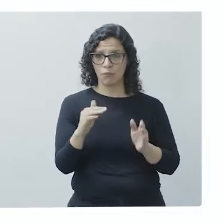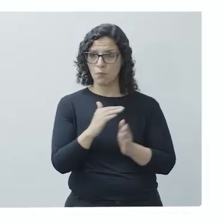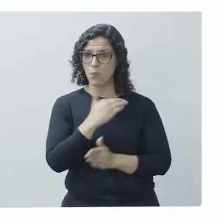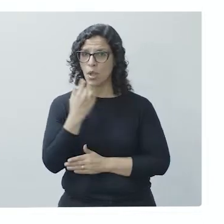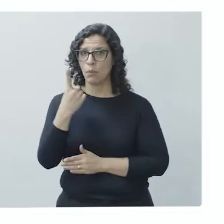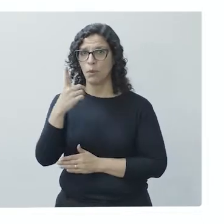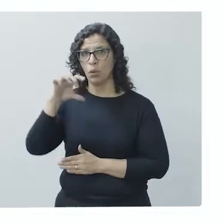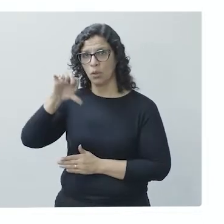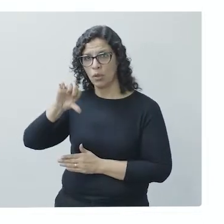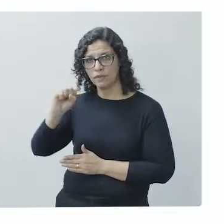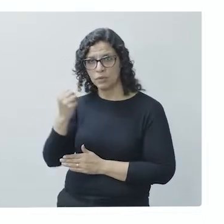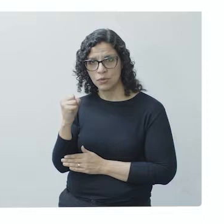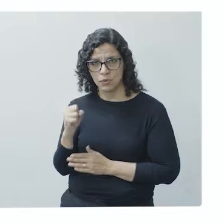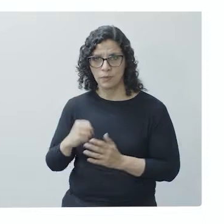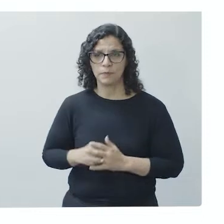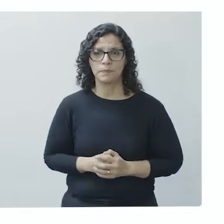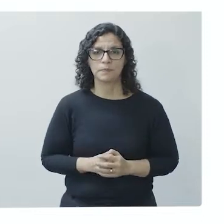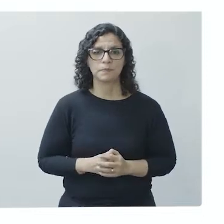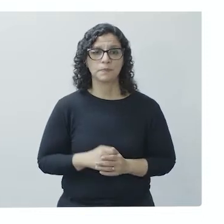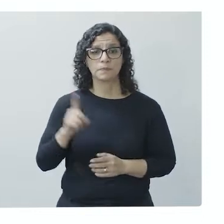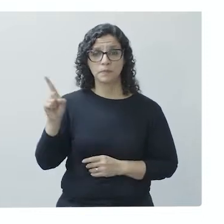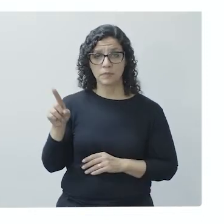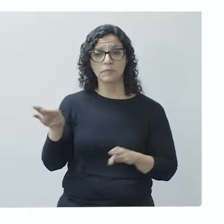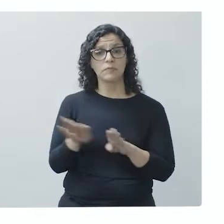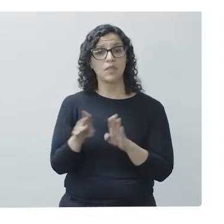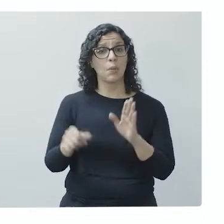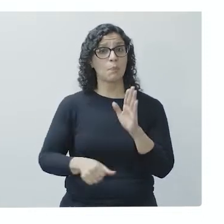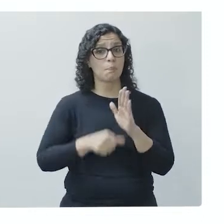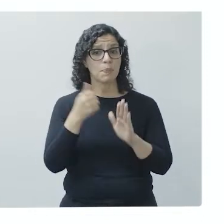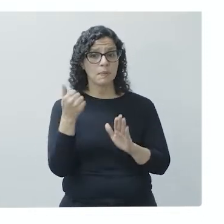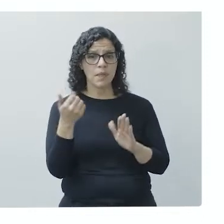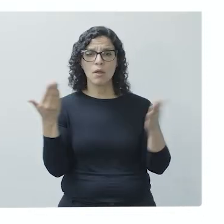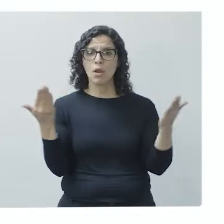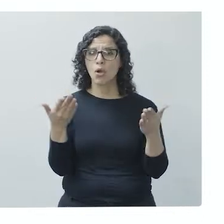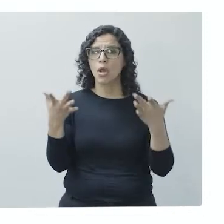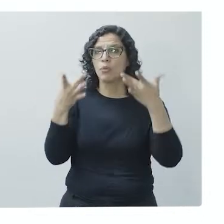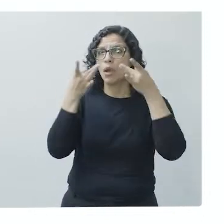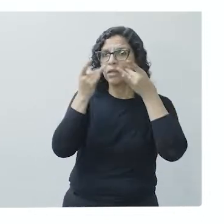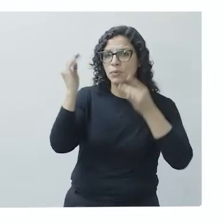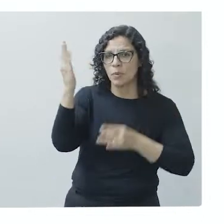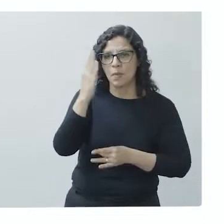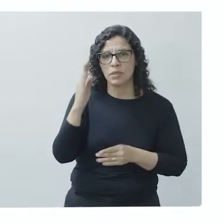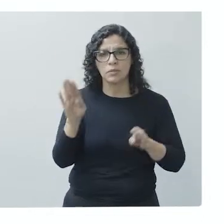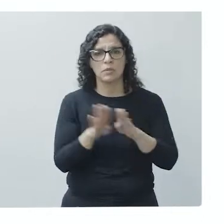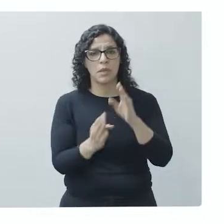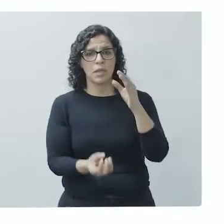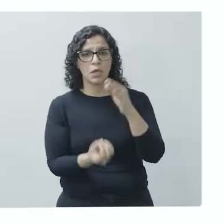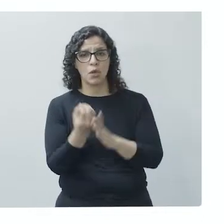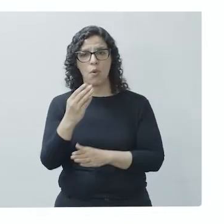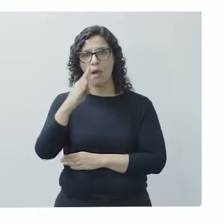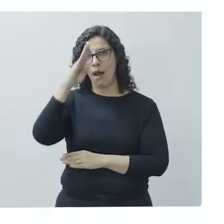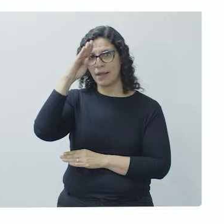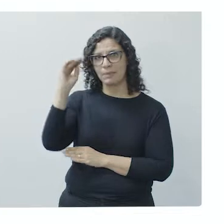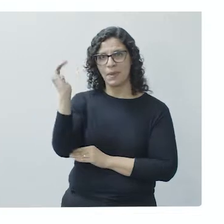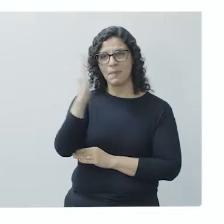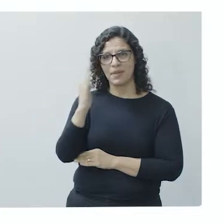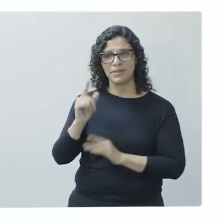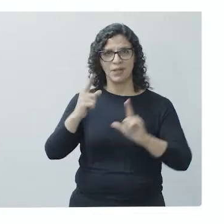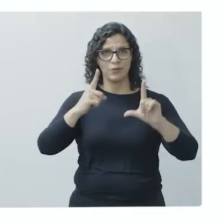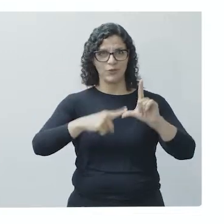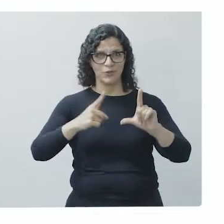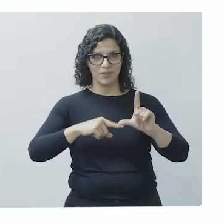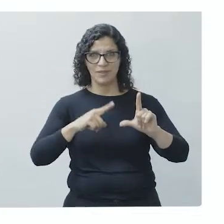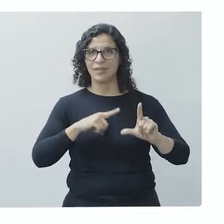1839 e faleceu em 1908. Foi precursor do realismo brasileiro e fundador e presidente da